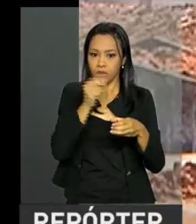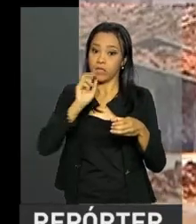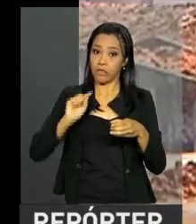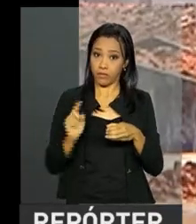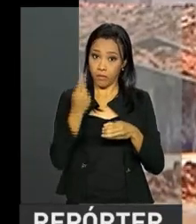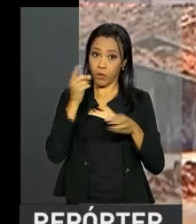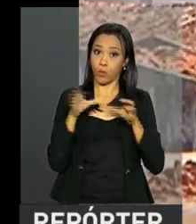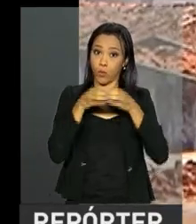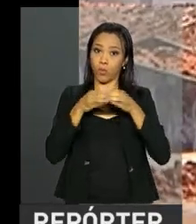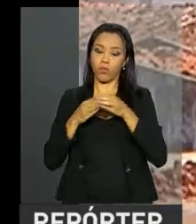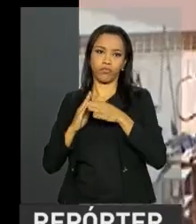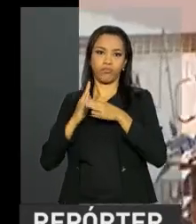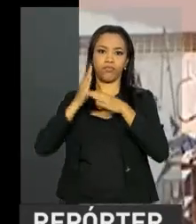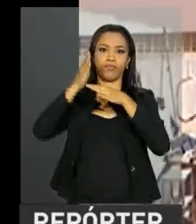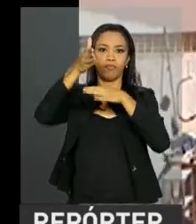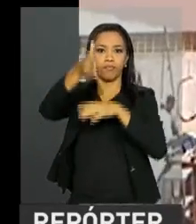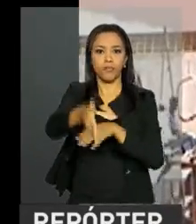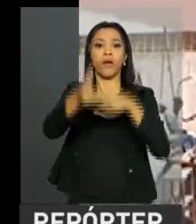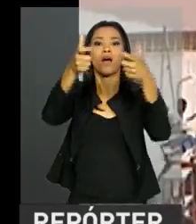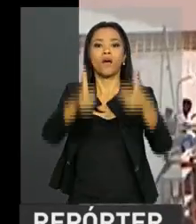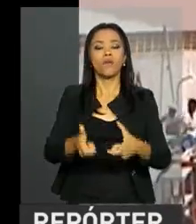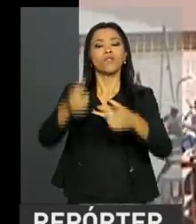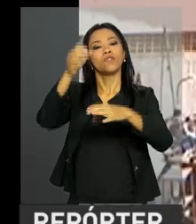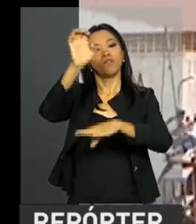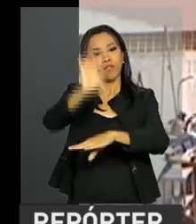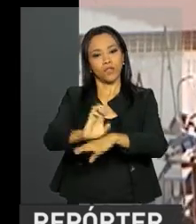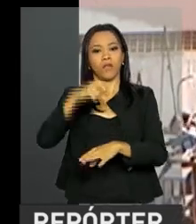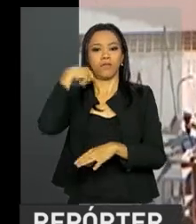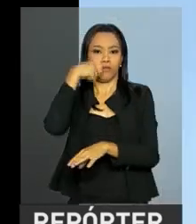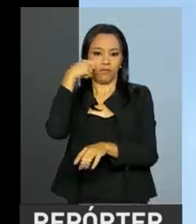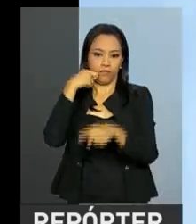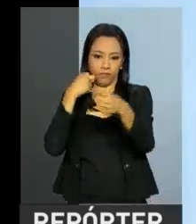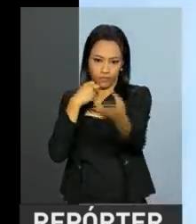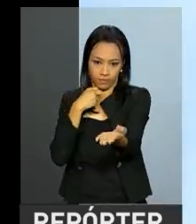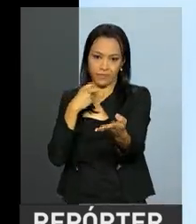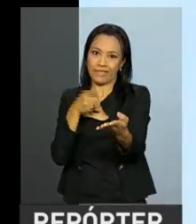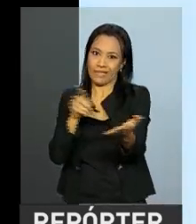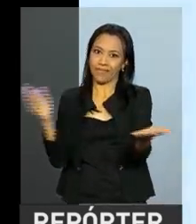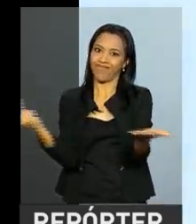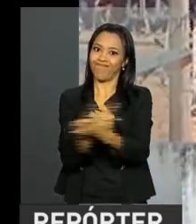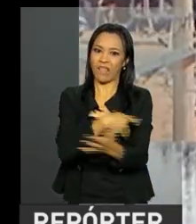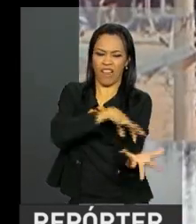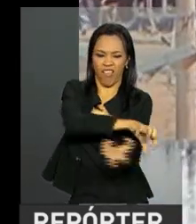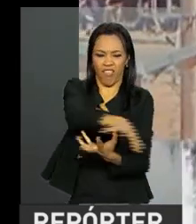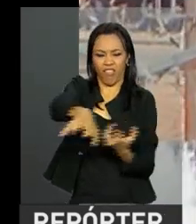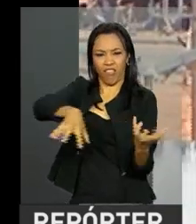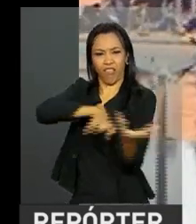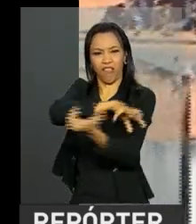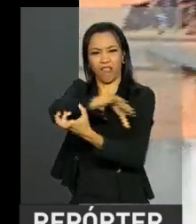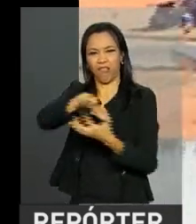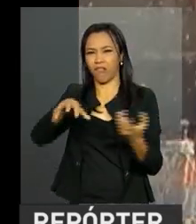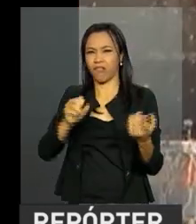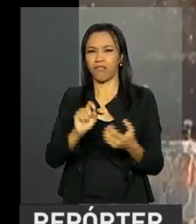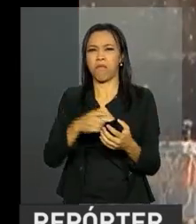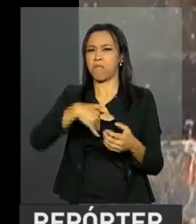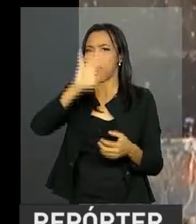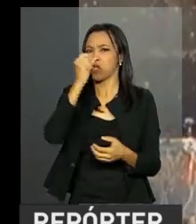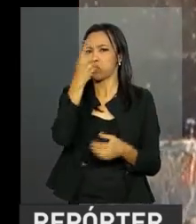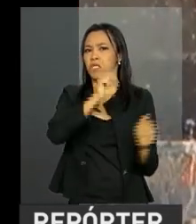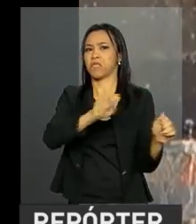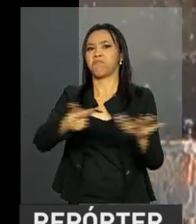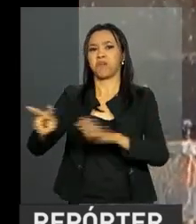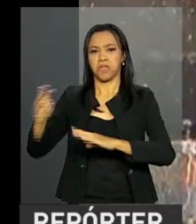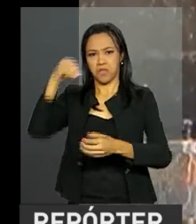enviado à Penitenciária Estadual de Alcaçuz, no Rio Grande do Norte, que enfrenta rebeliões há mais de uma semana.